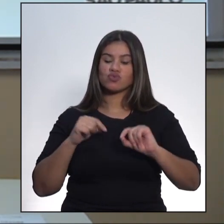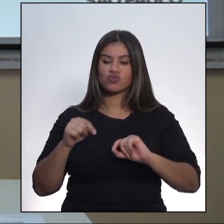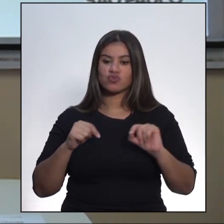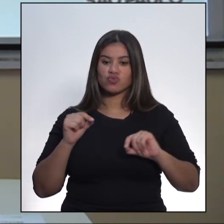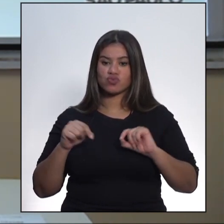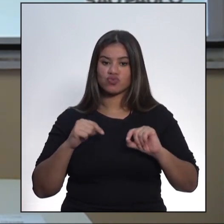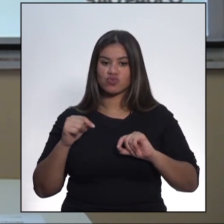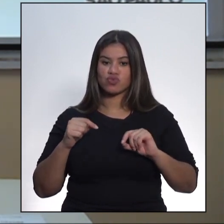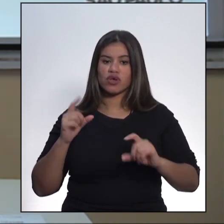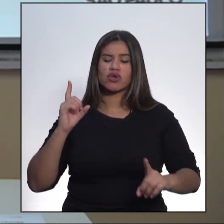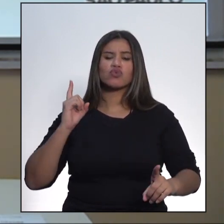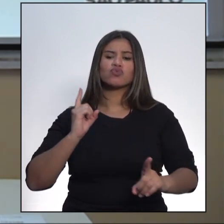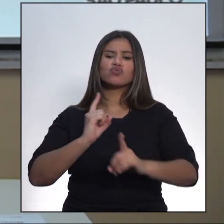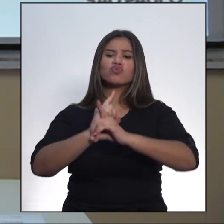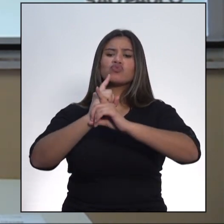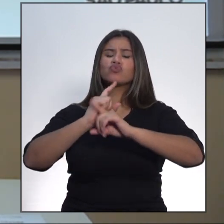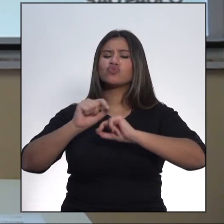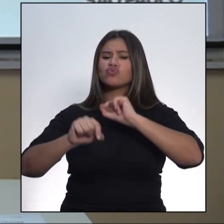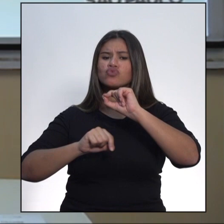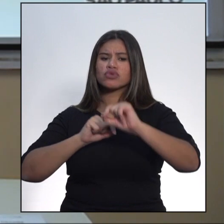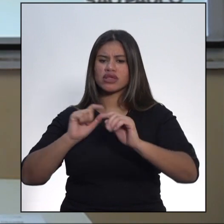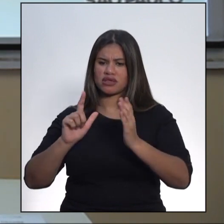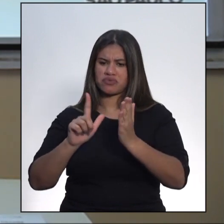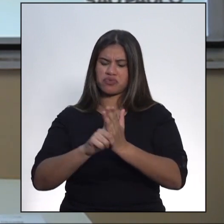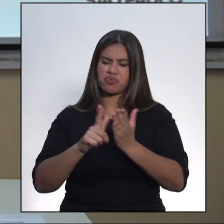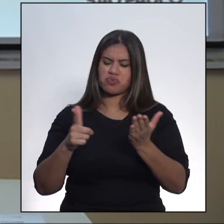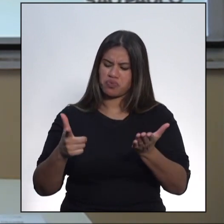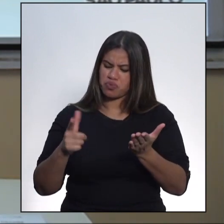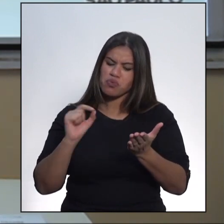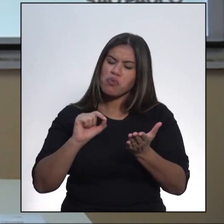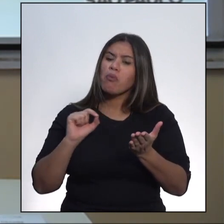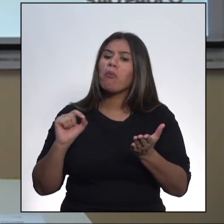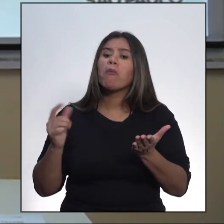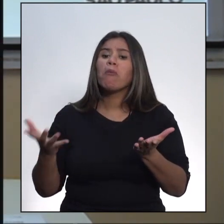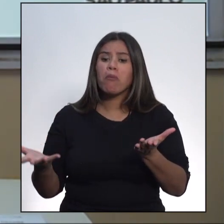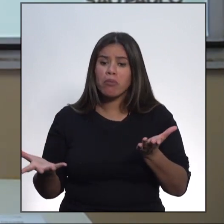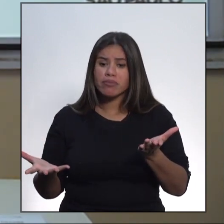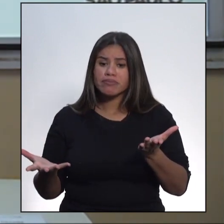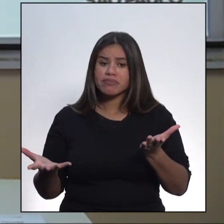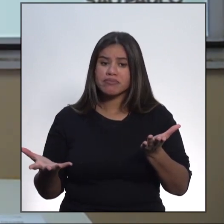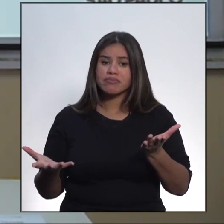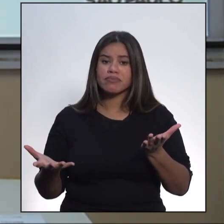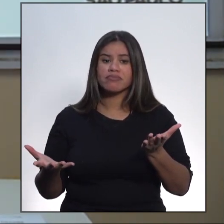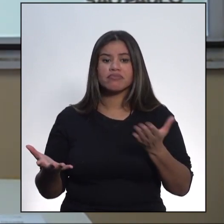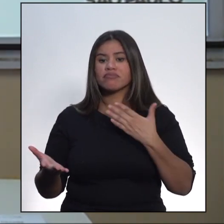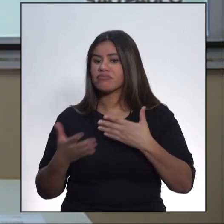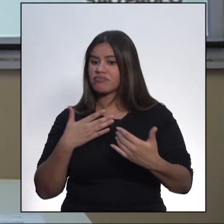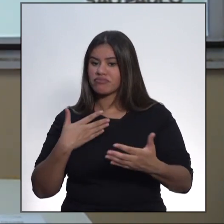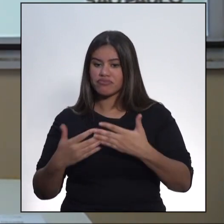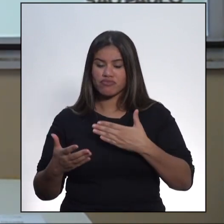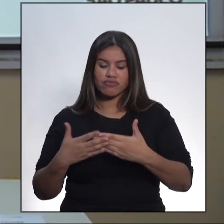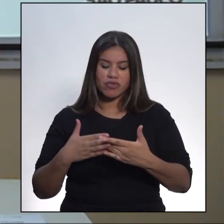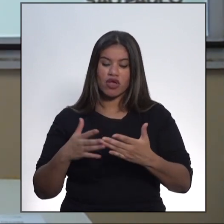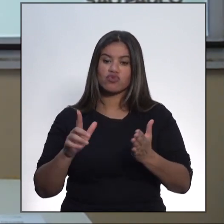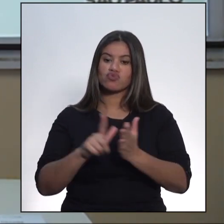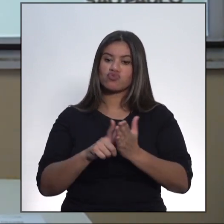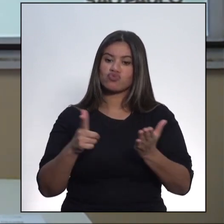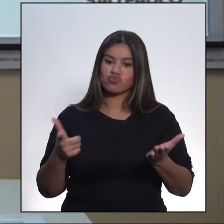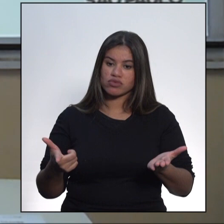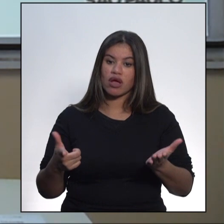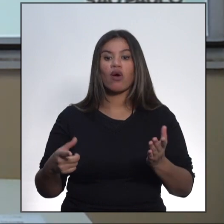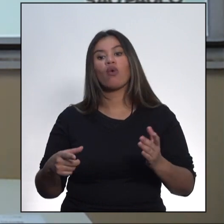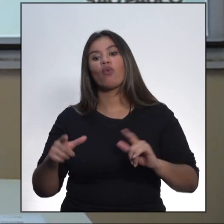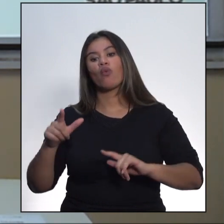nós encontramos nesse jornal impresso e televisionado? Tanto no jornal impresso quanto no